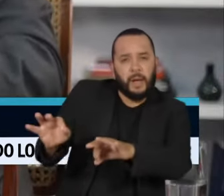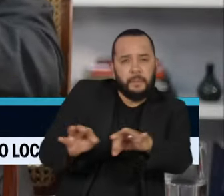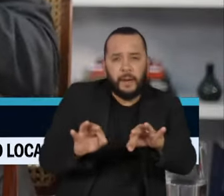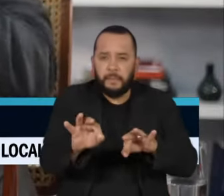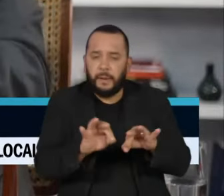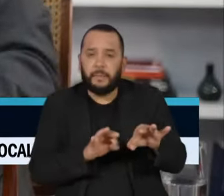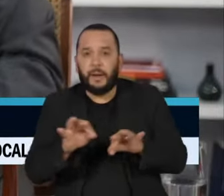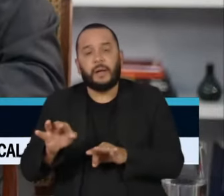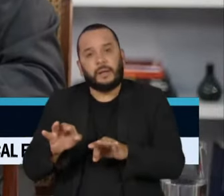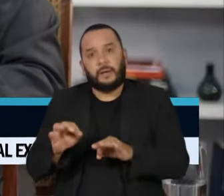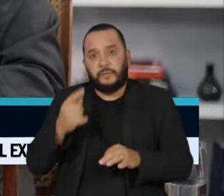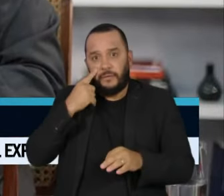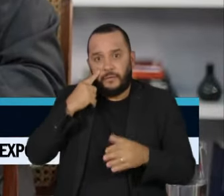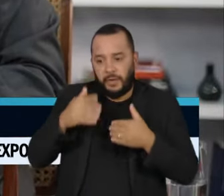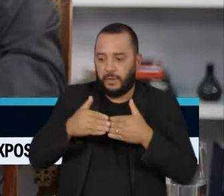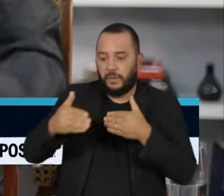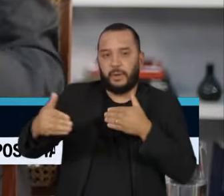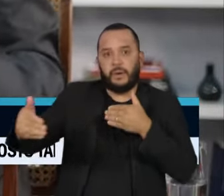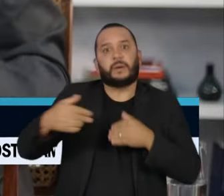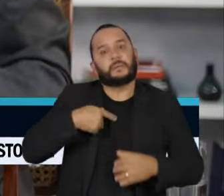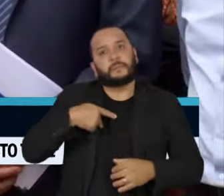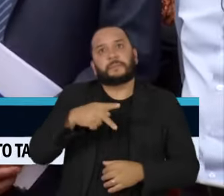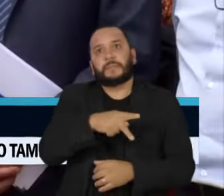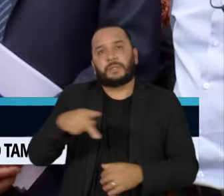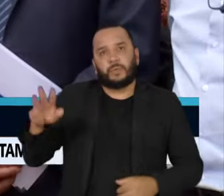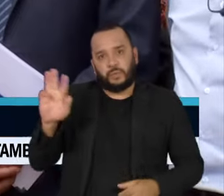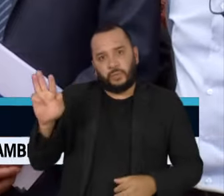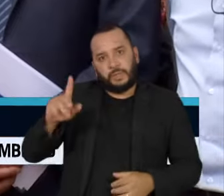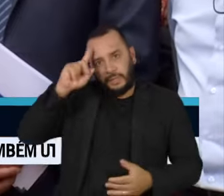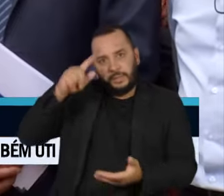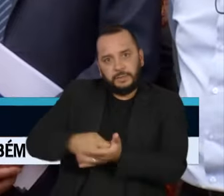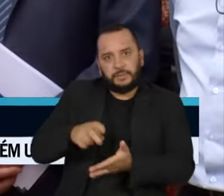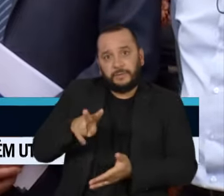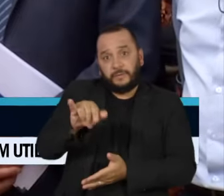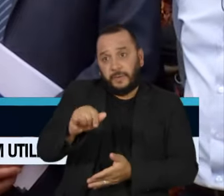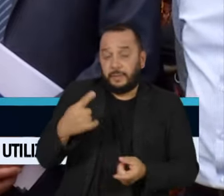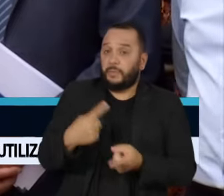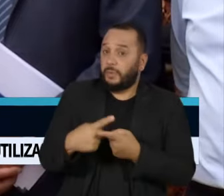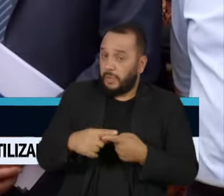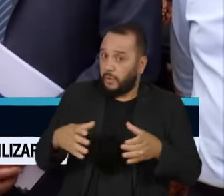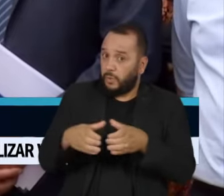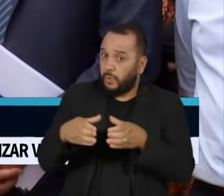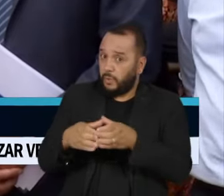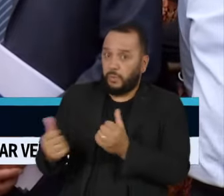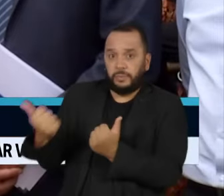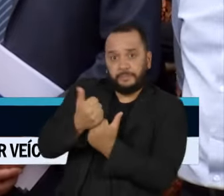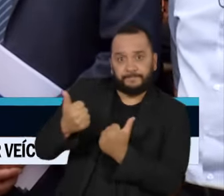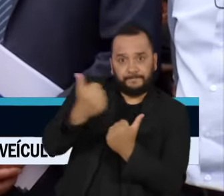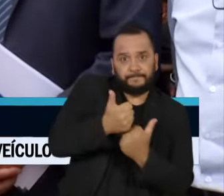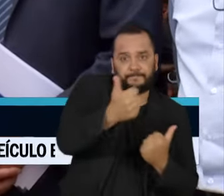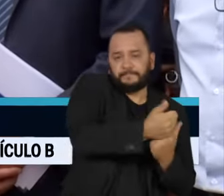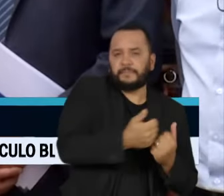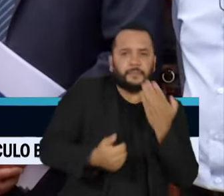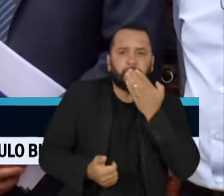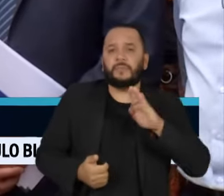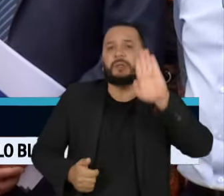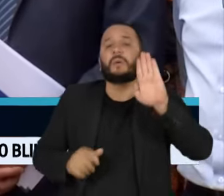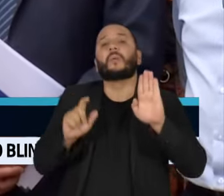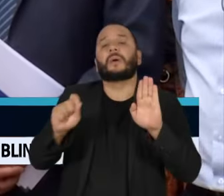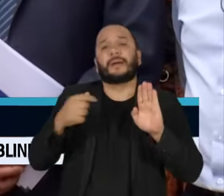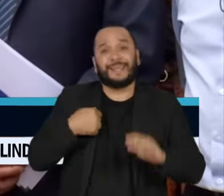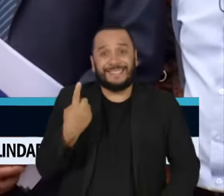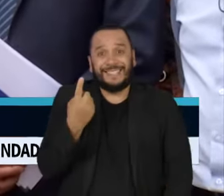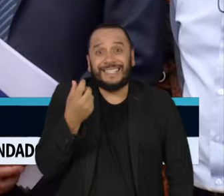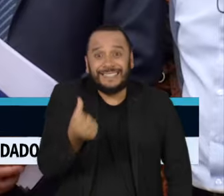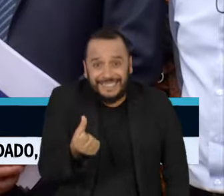fechados nas próximas horas pelo presidente eleito, já que a promessa da equipe de transição é que todos os 16